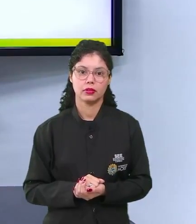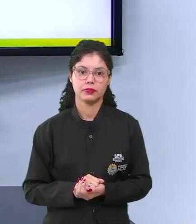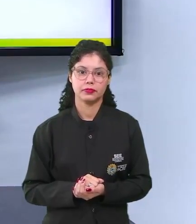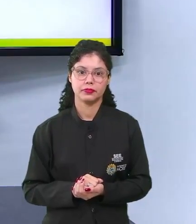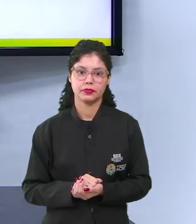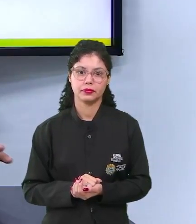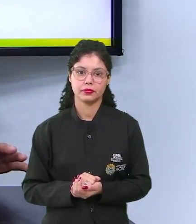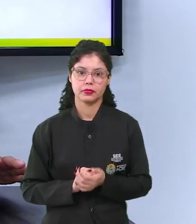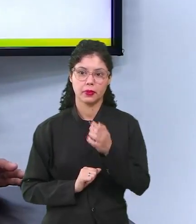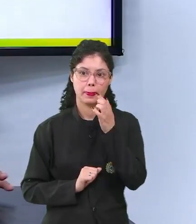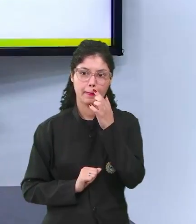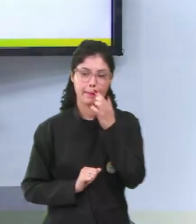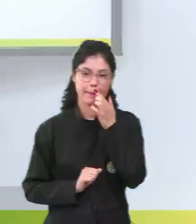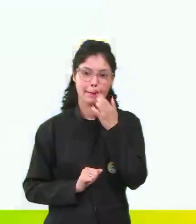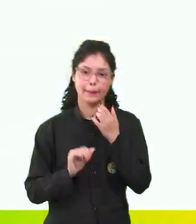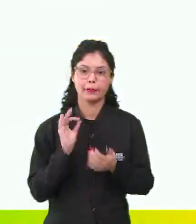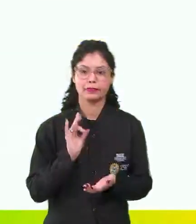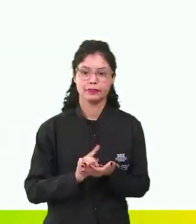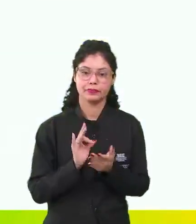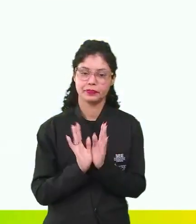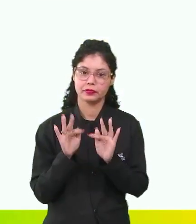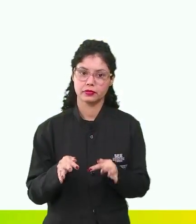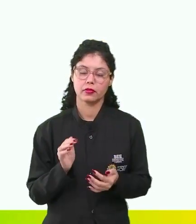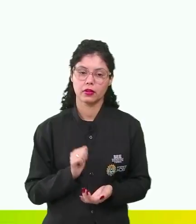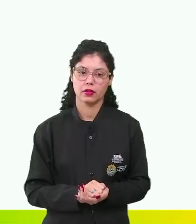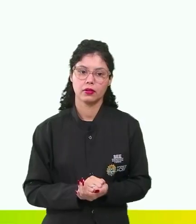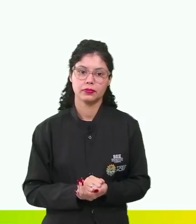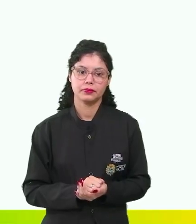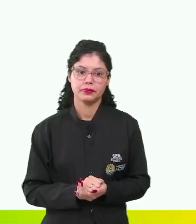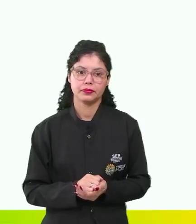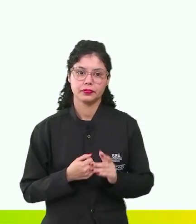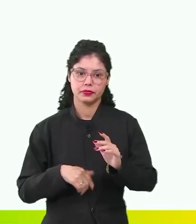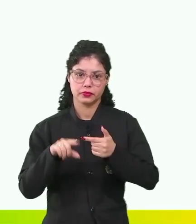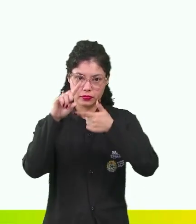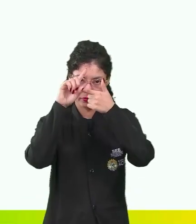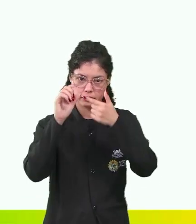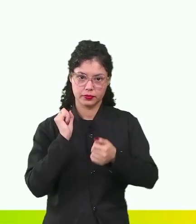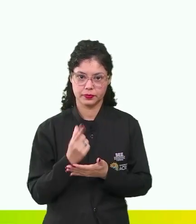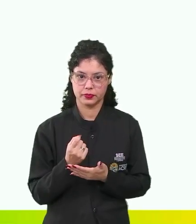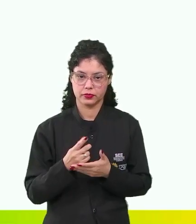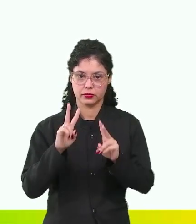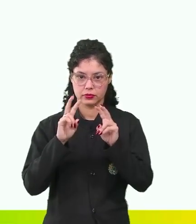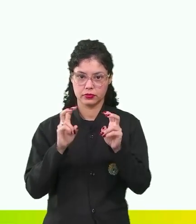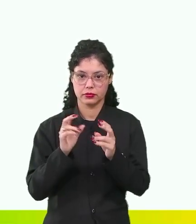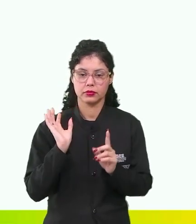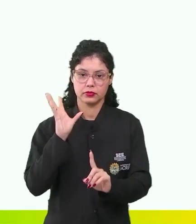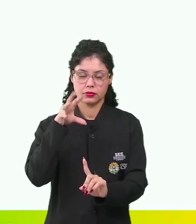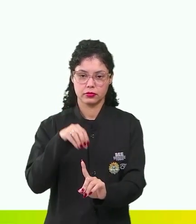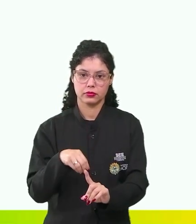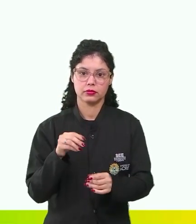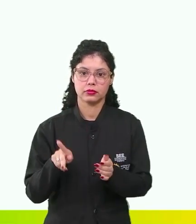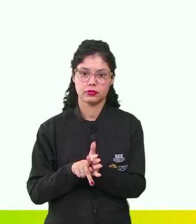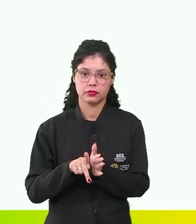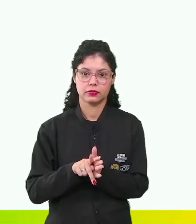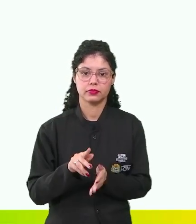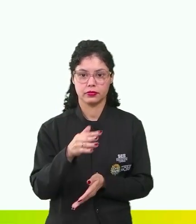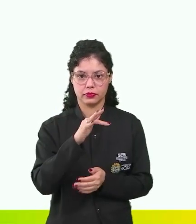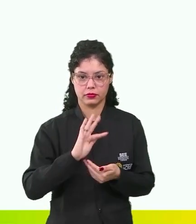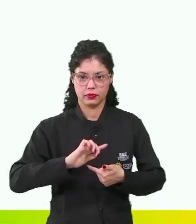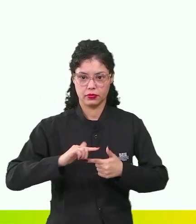concluir verdadeiramente, vamos dizer o seguinte: a alienação e o consumo são temas centrais na